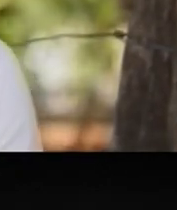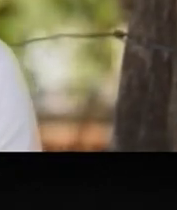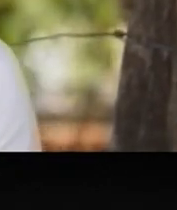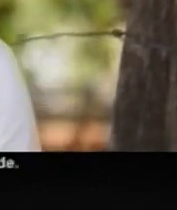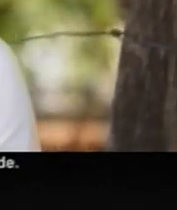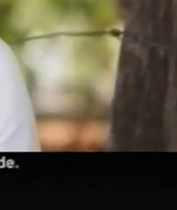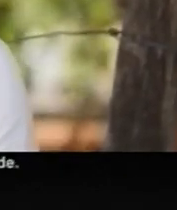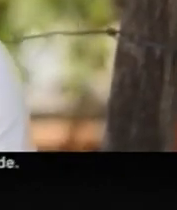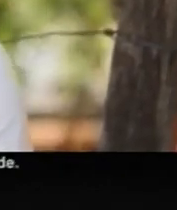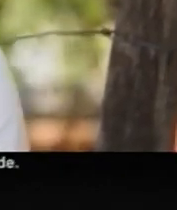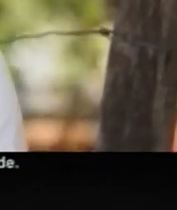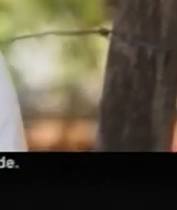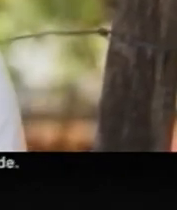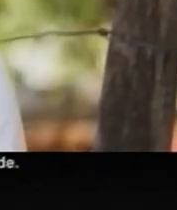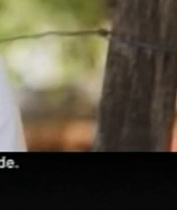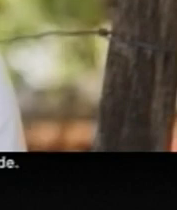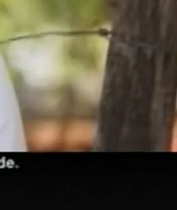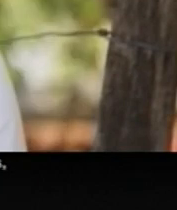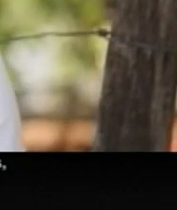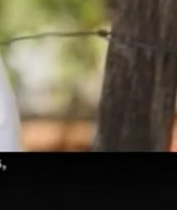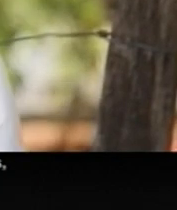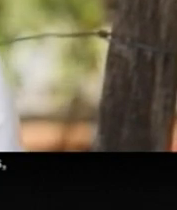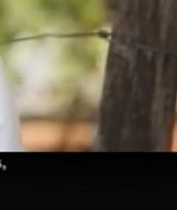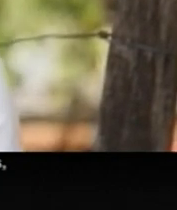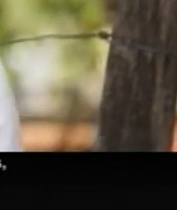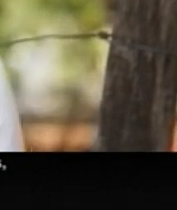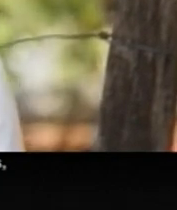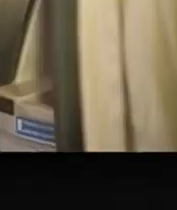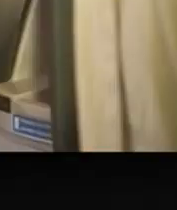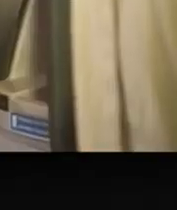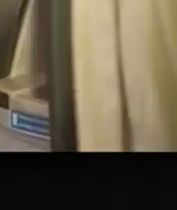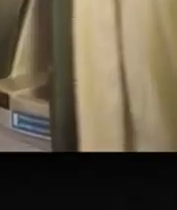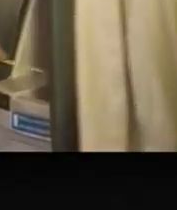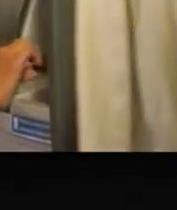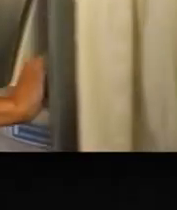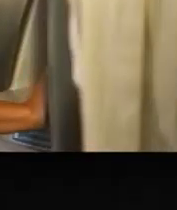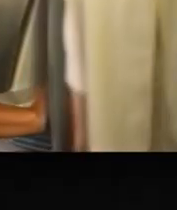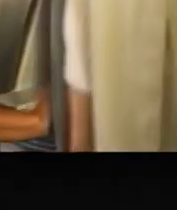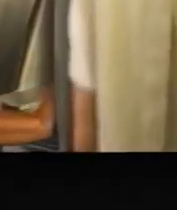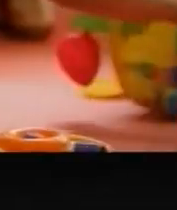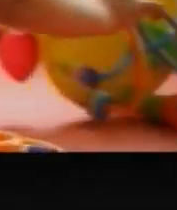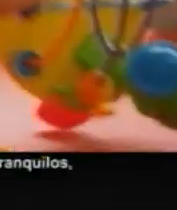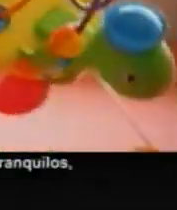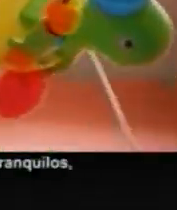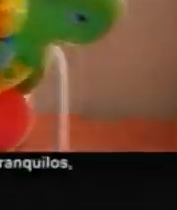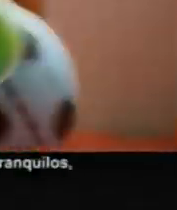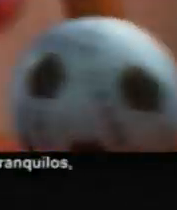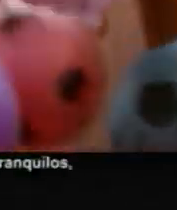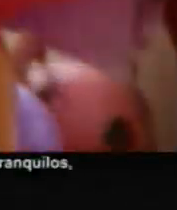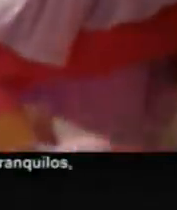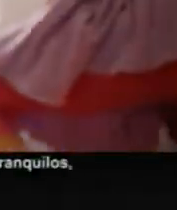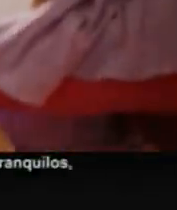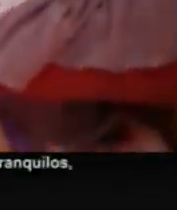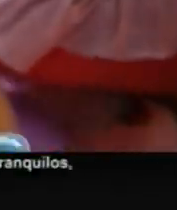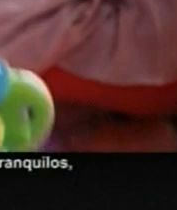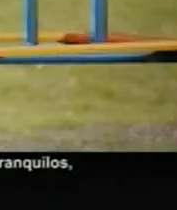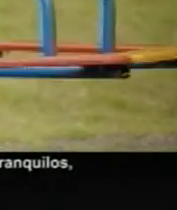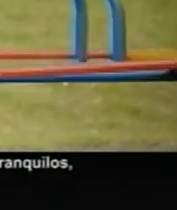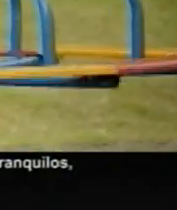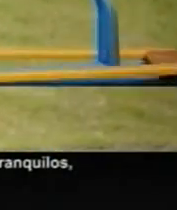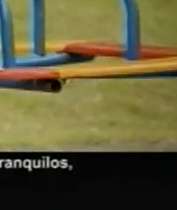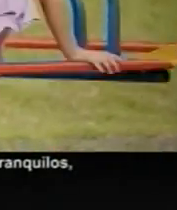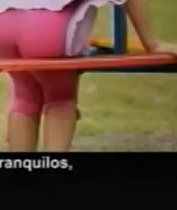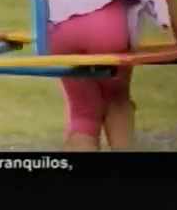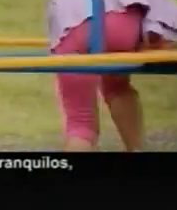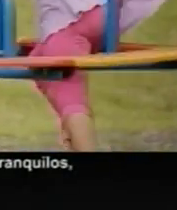alguém na vida, para eles não terem que passar dificuldade, um dia também vem até a família deles passar porque eu já passei. Ah, eu quero que eles estudem,